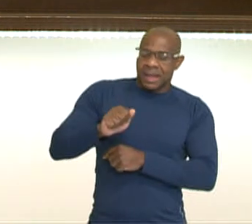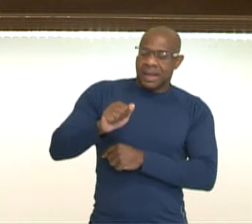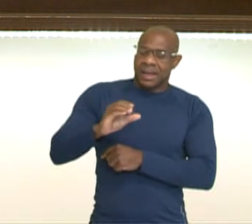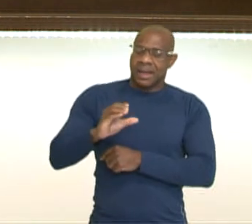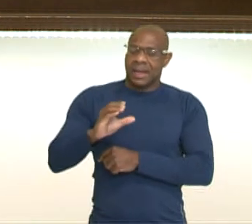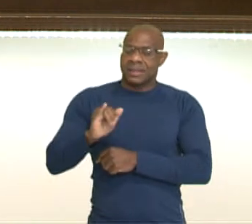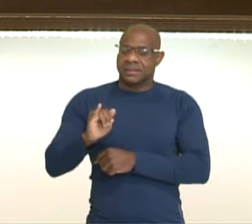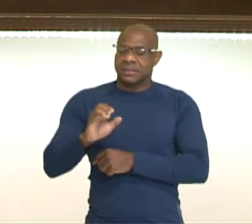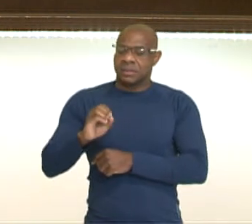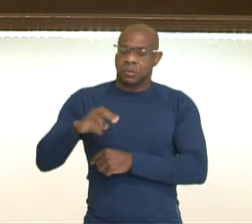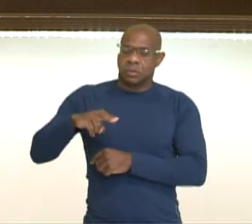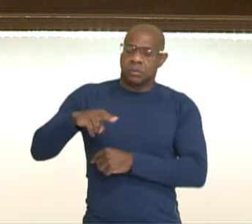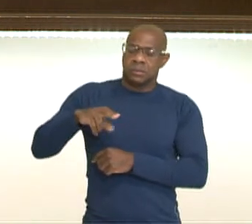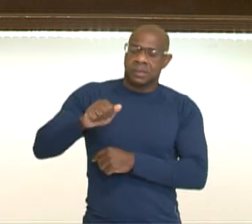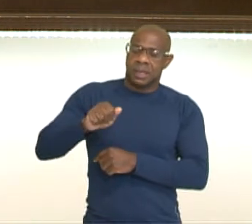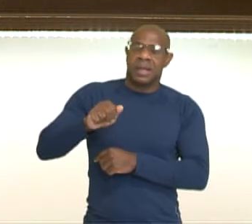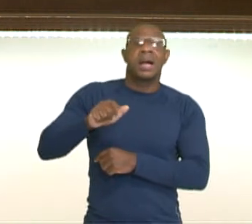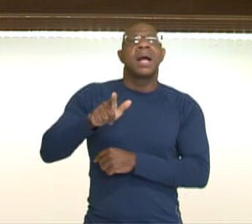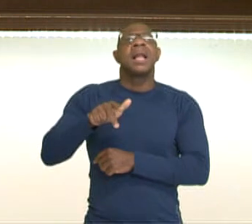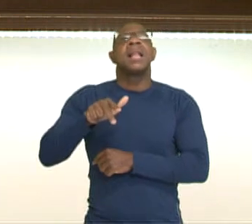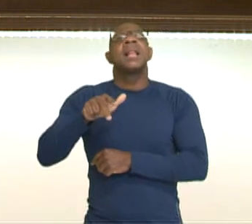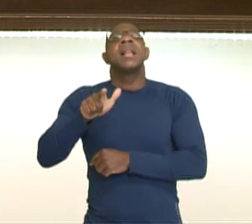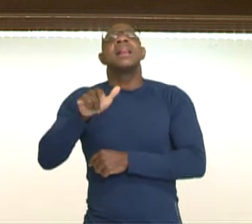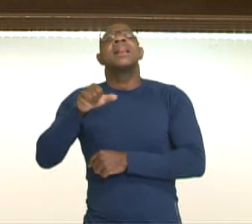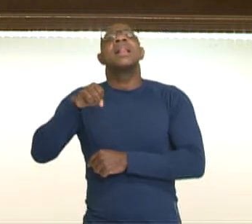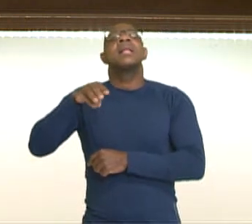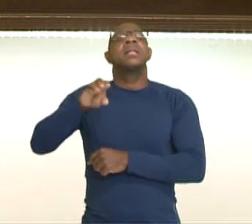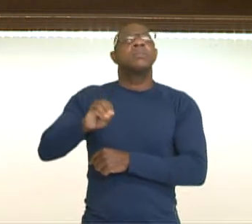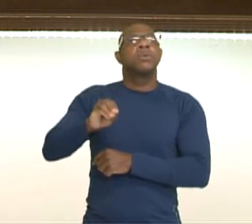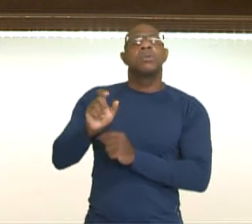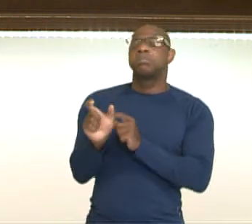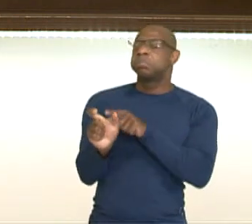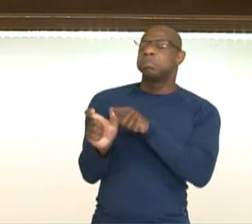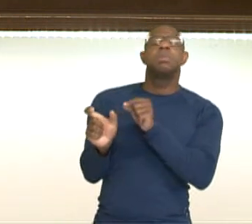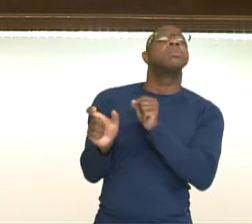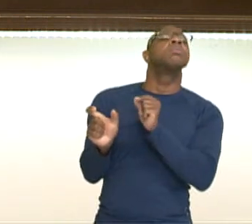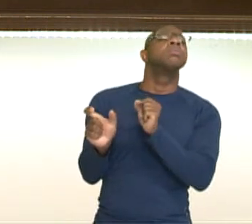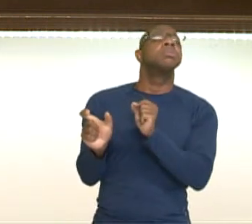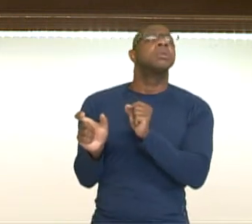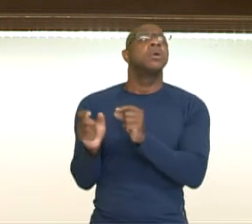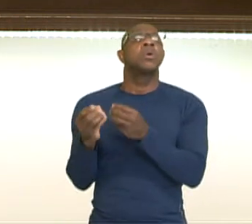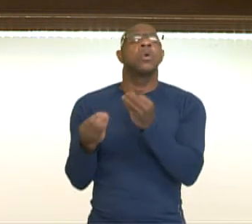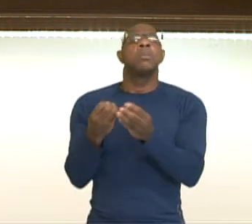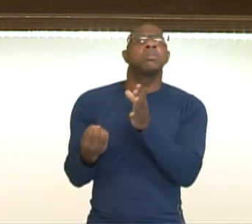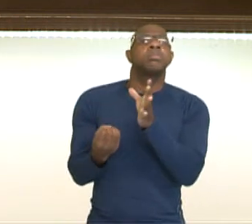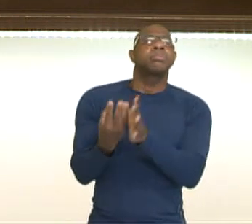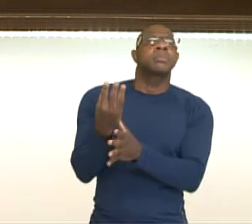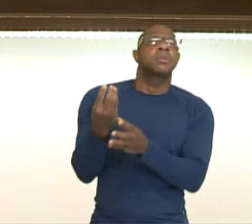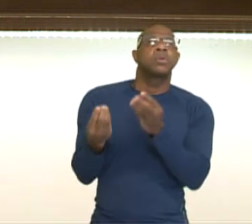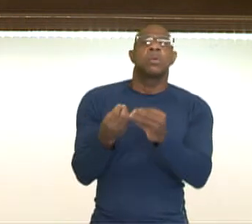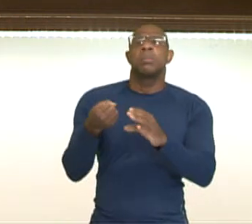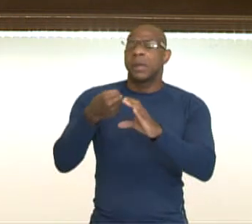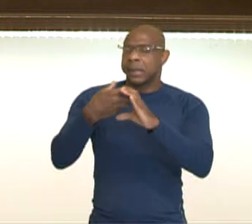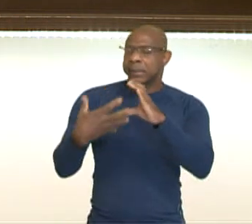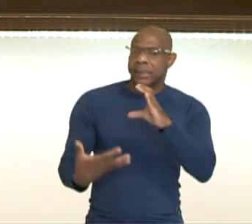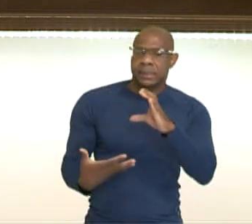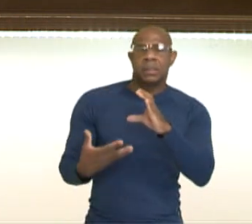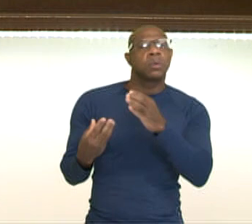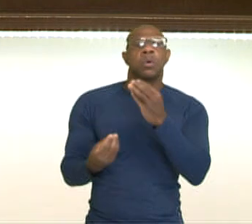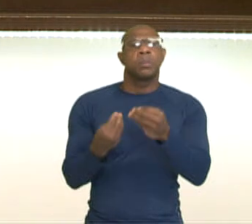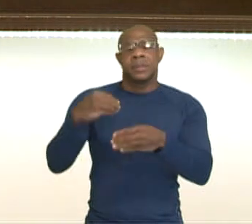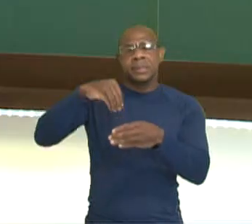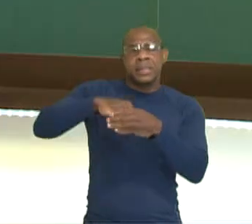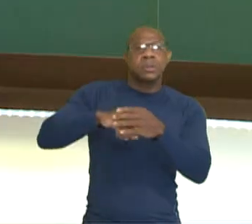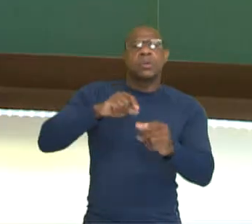uma reflexão sobre a origem da palavra nacionalismo, como se dá e como se caracteriza dentro da